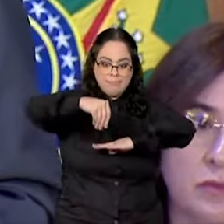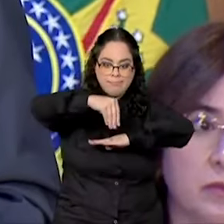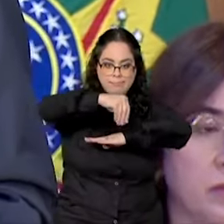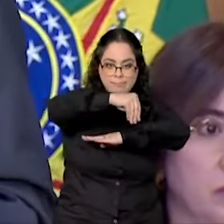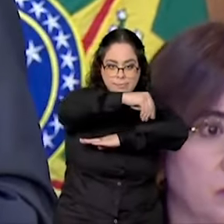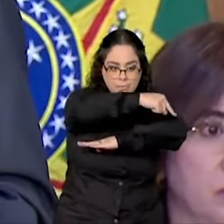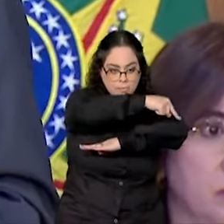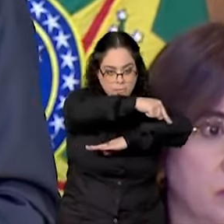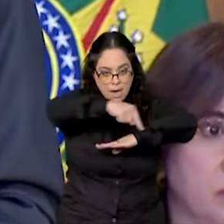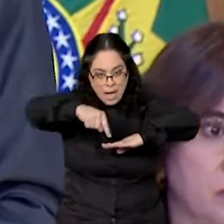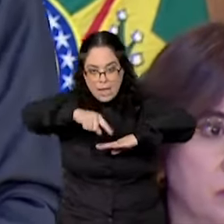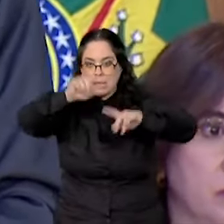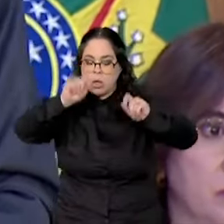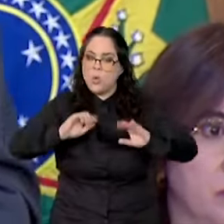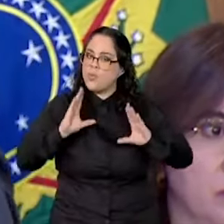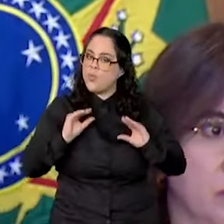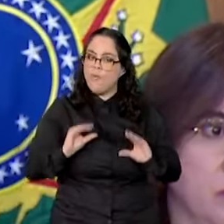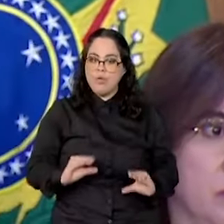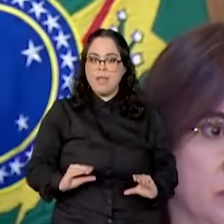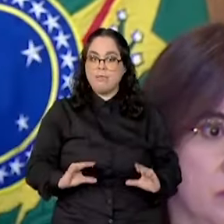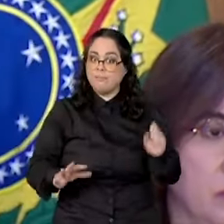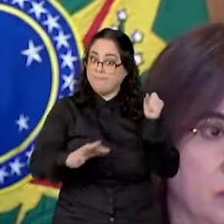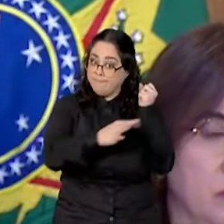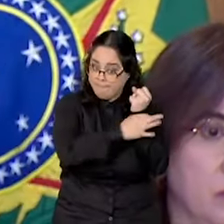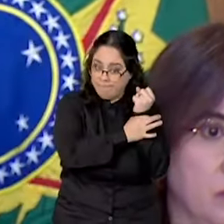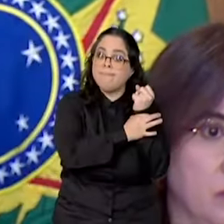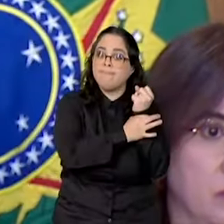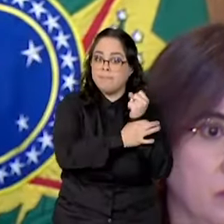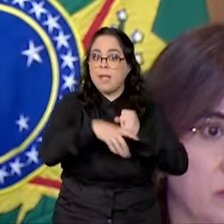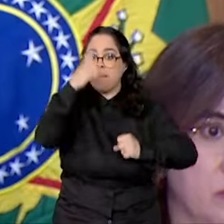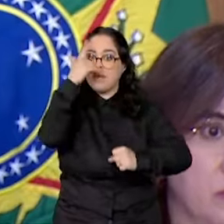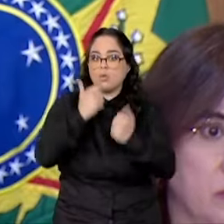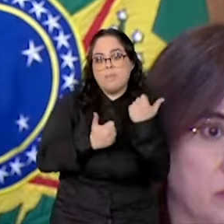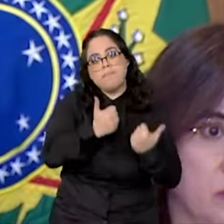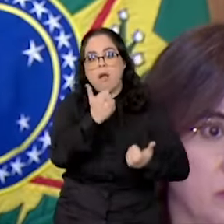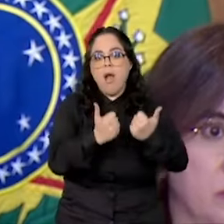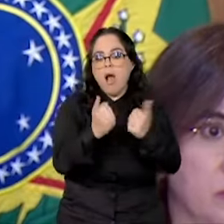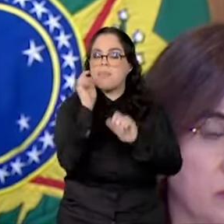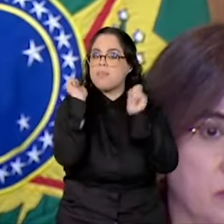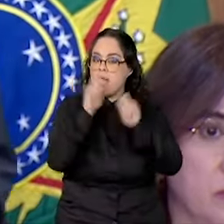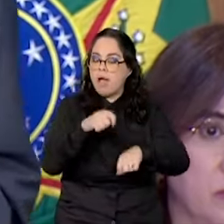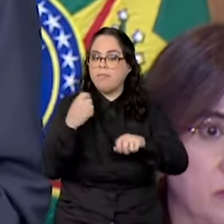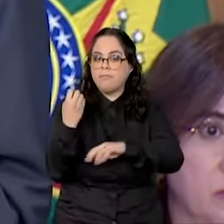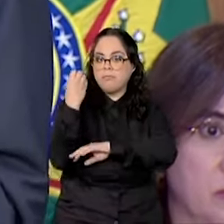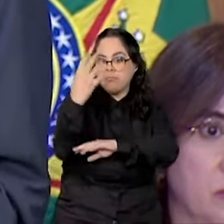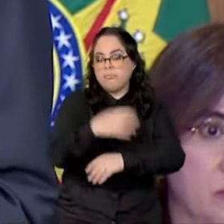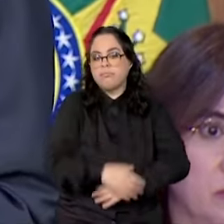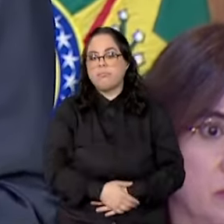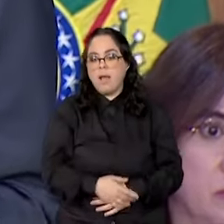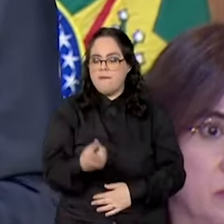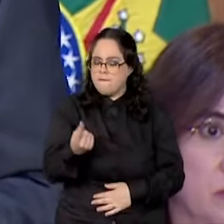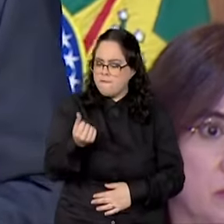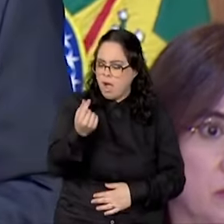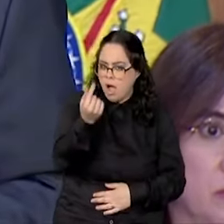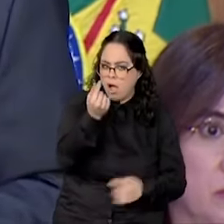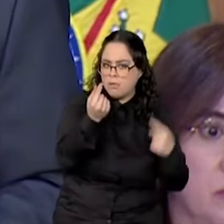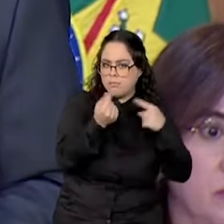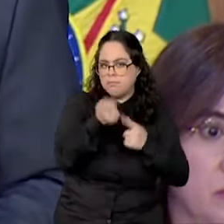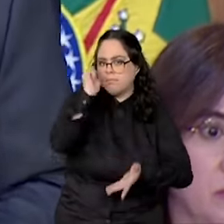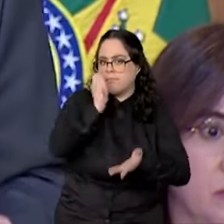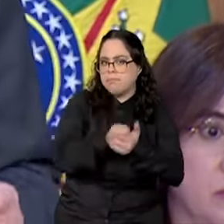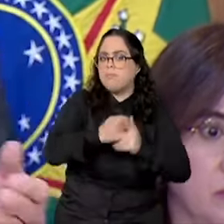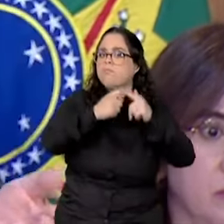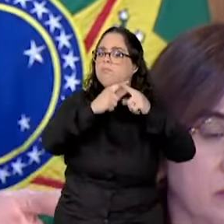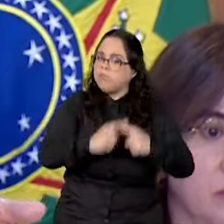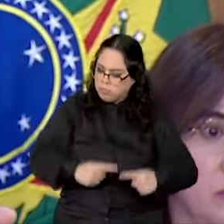sejam confortáveis e com garantia para as pessoas viajar. Nós temos que ter preços competitivos para que as